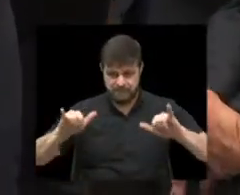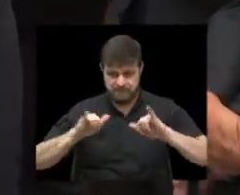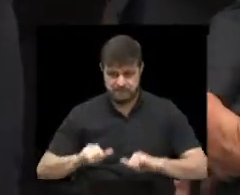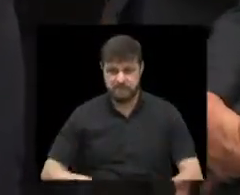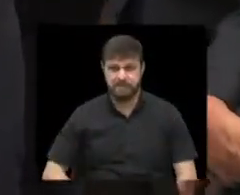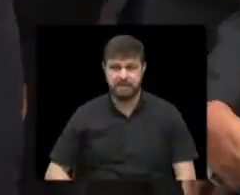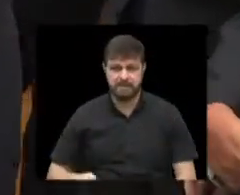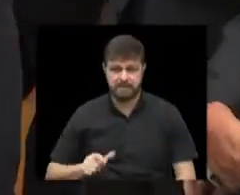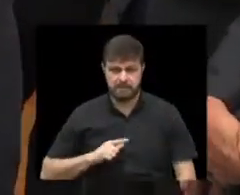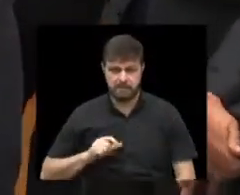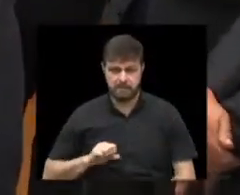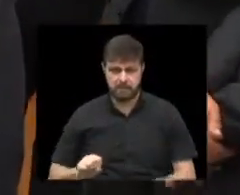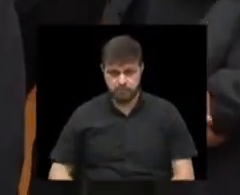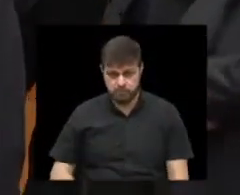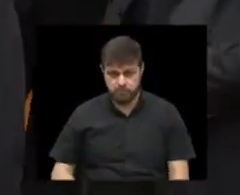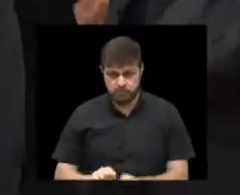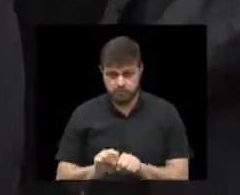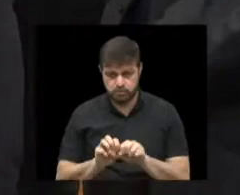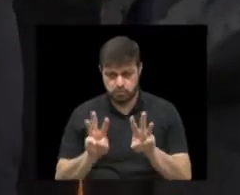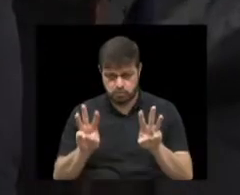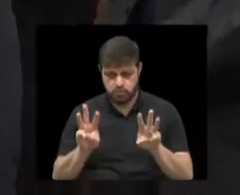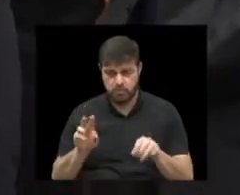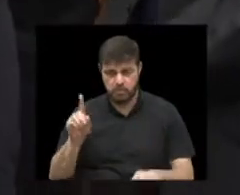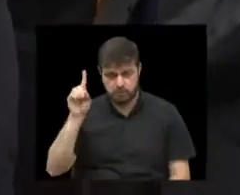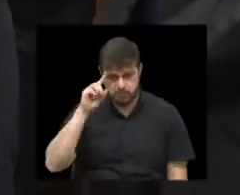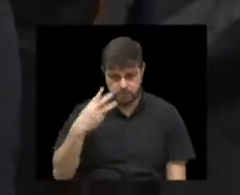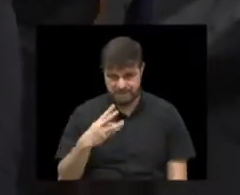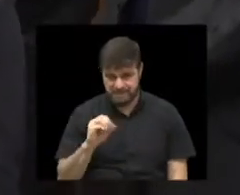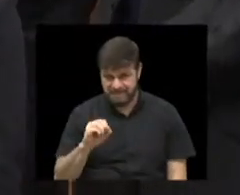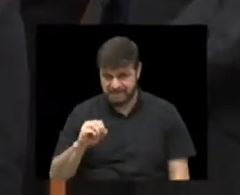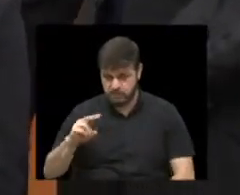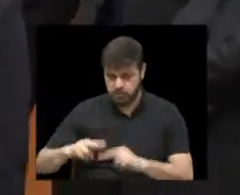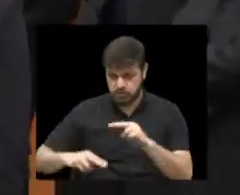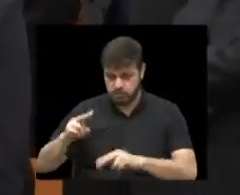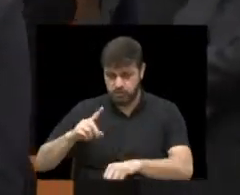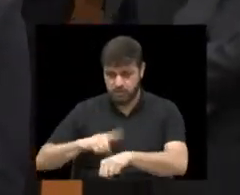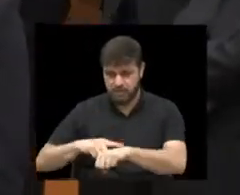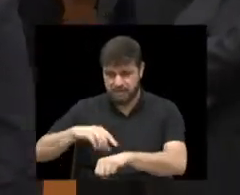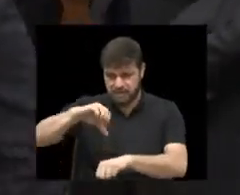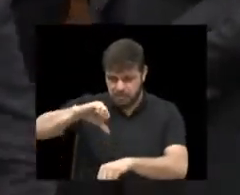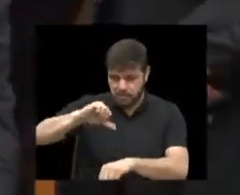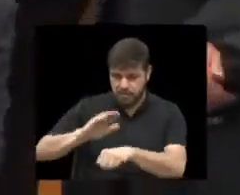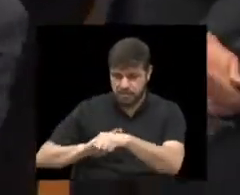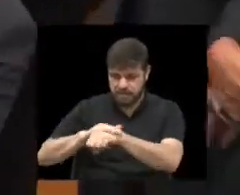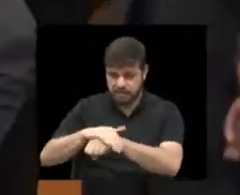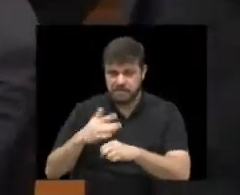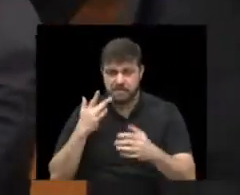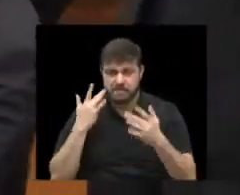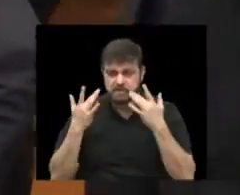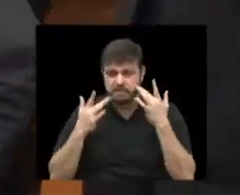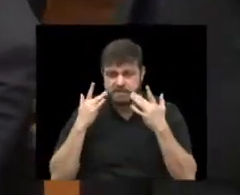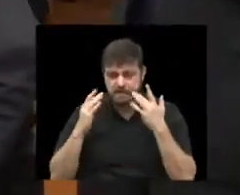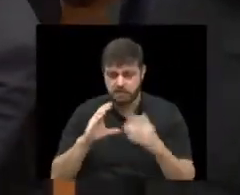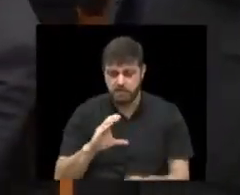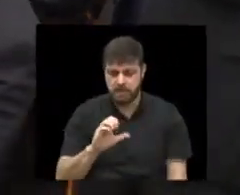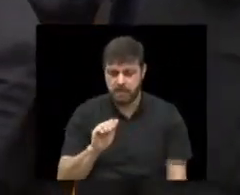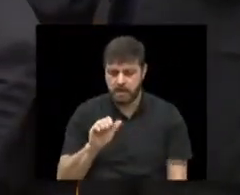Esse show será realizado no dia 30 de junho, às 21 horas, no Teatro Castro